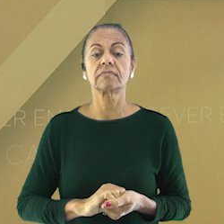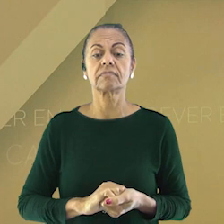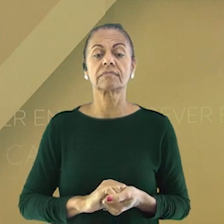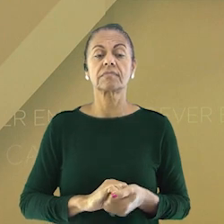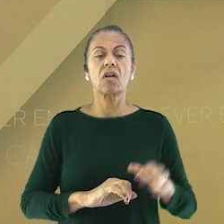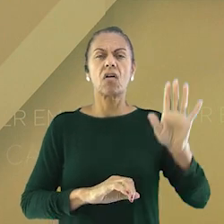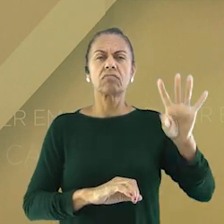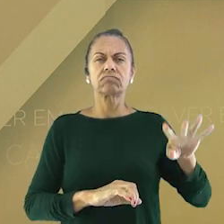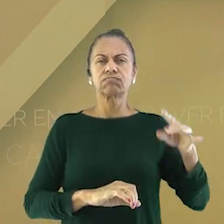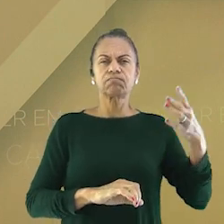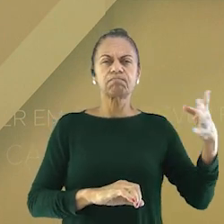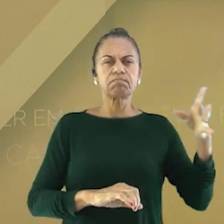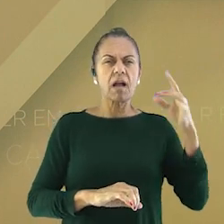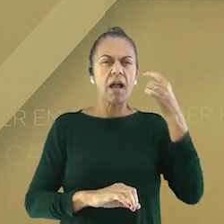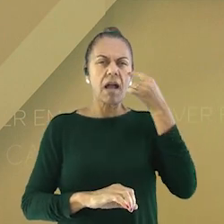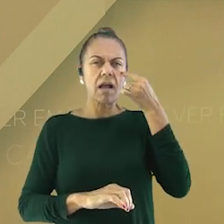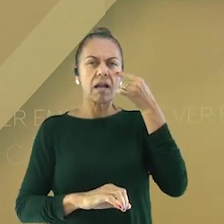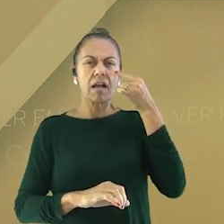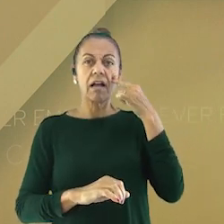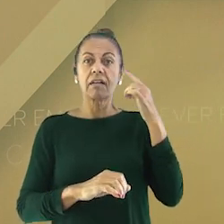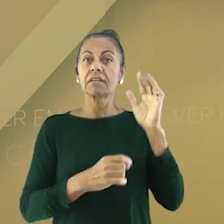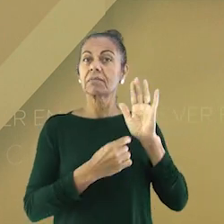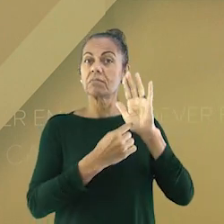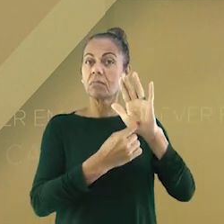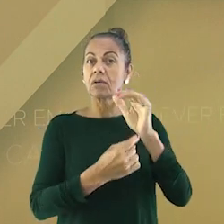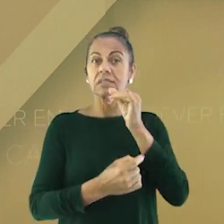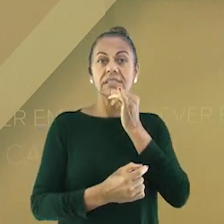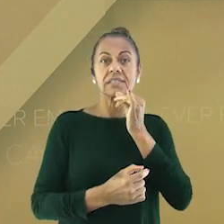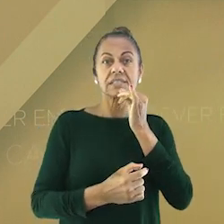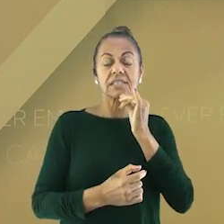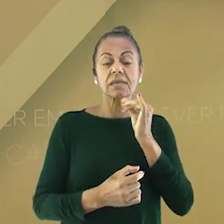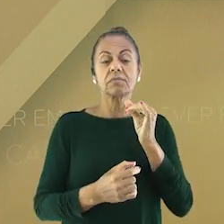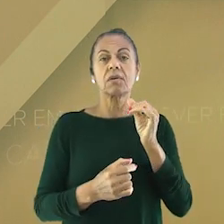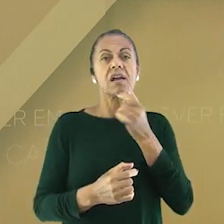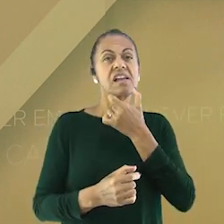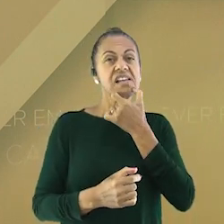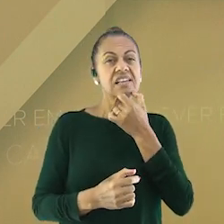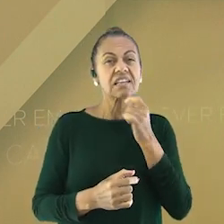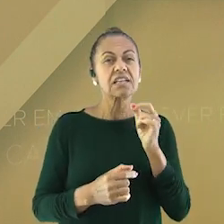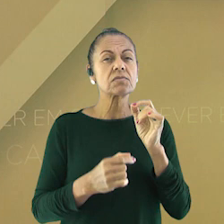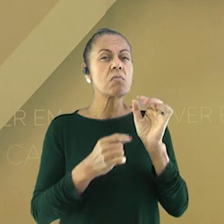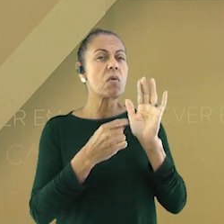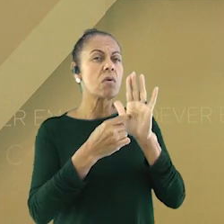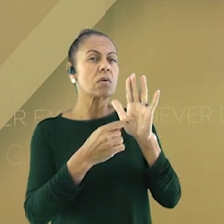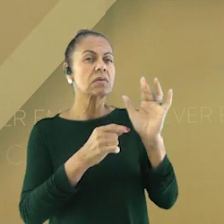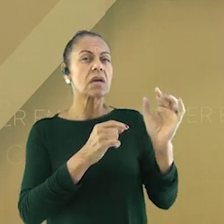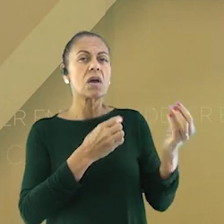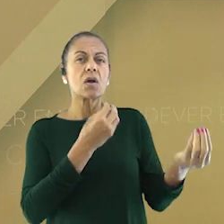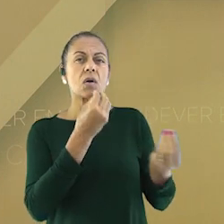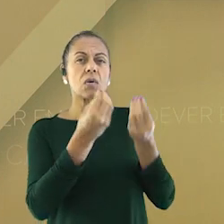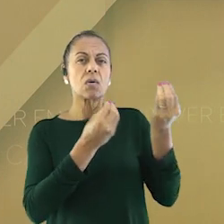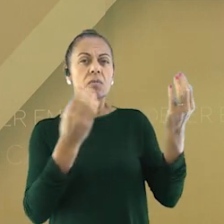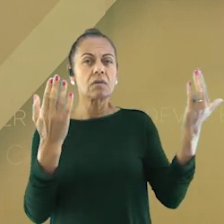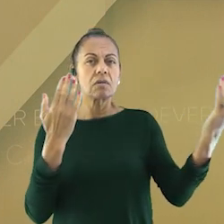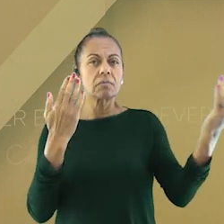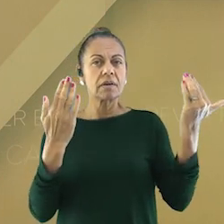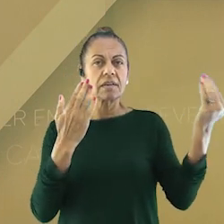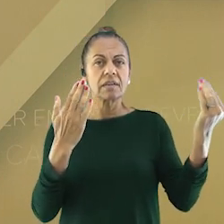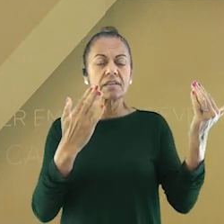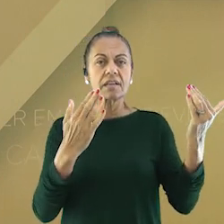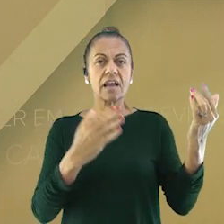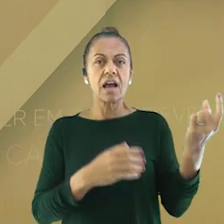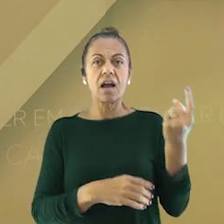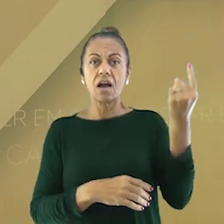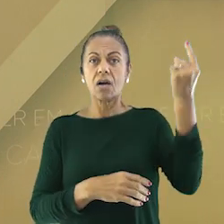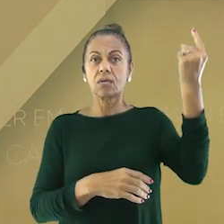alto. Veja o exemplo lá à esquerda. He is tall. Ele é alto. Mas se eu digo taller,